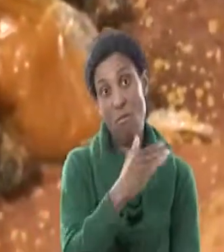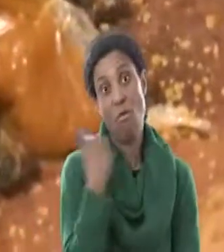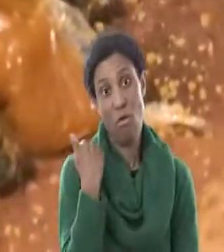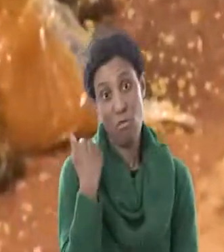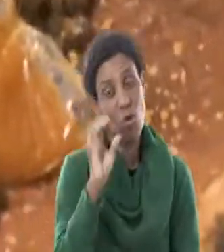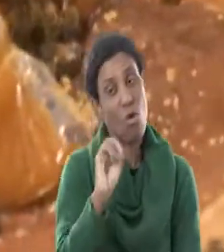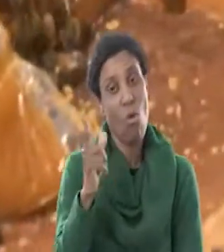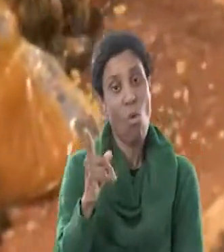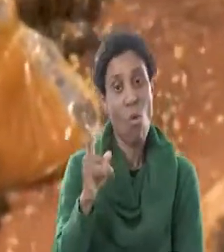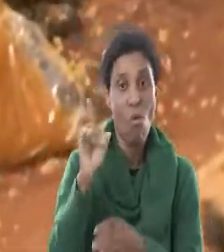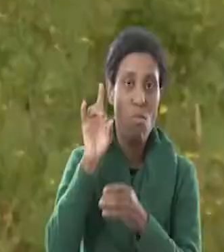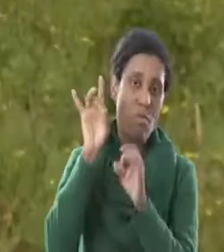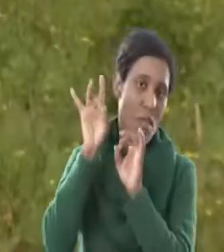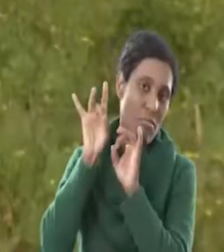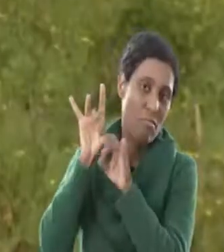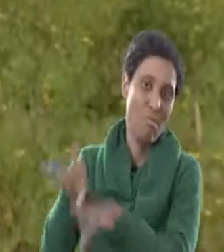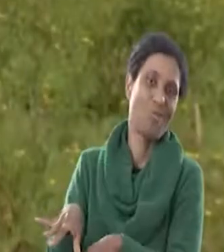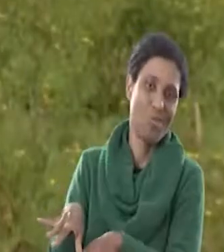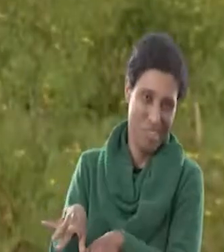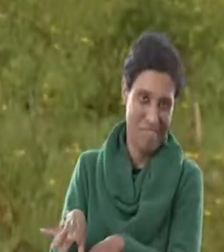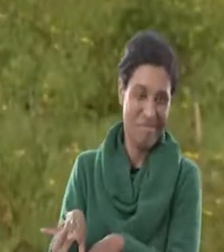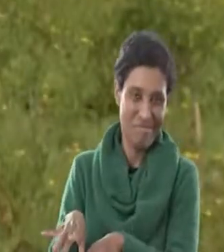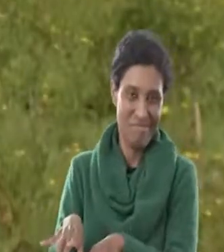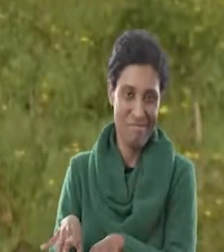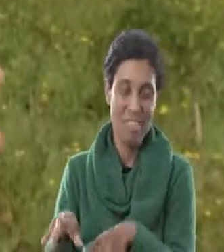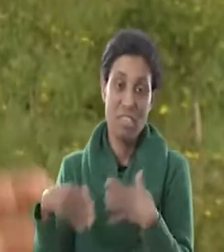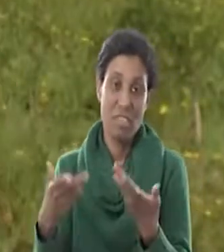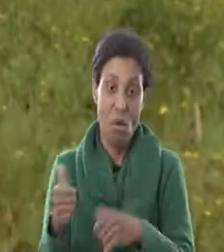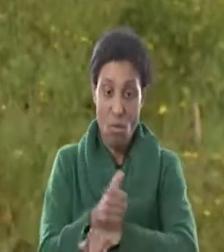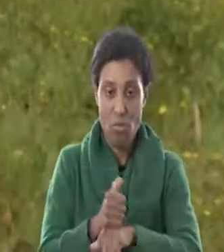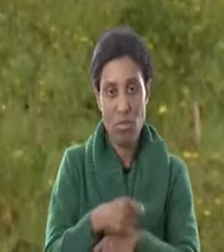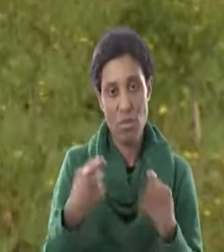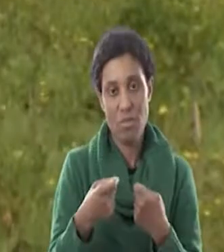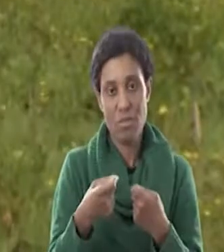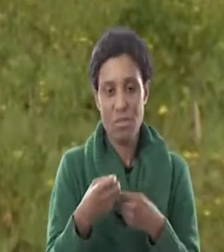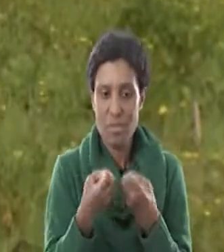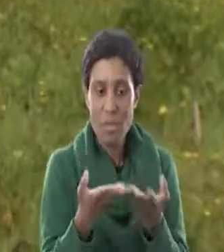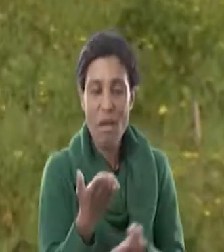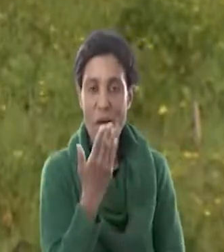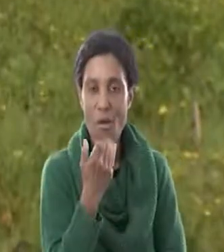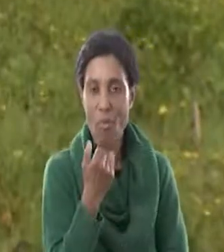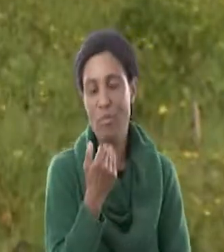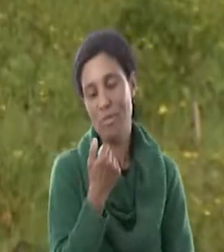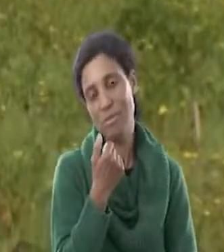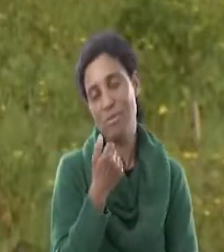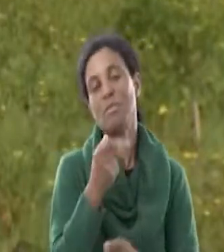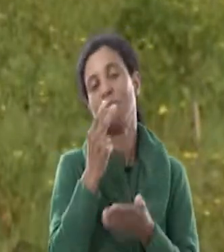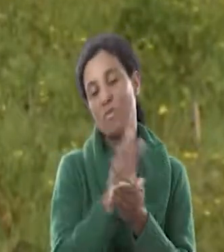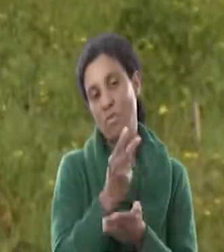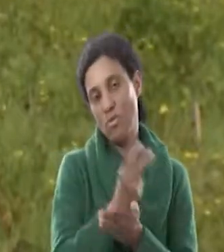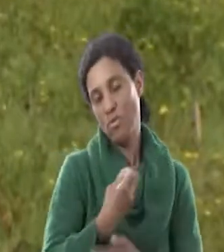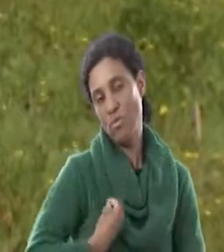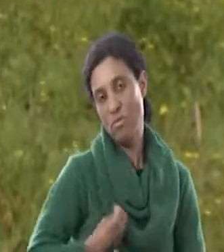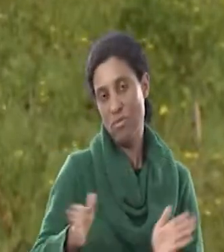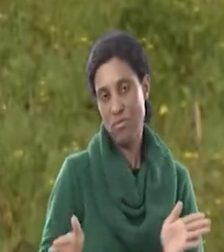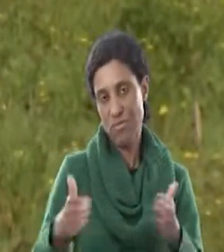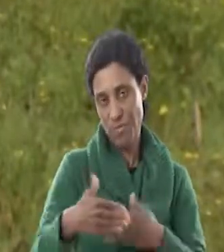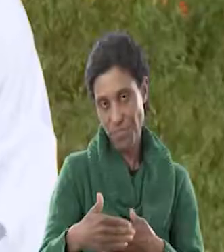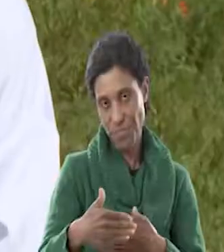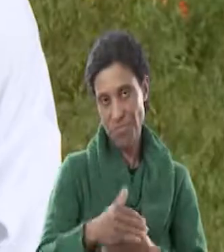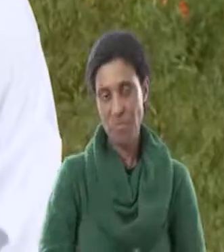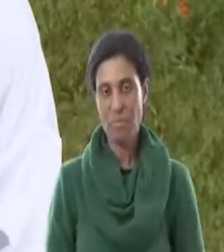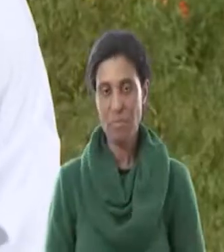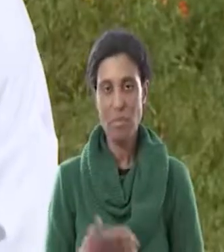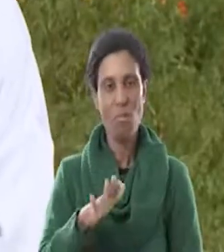de outro um alimento, ela vai abandonar a caixa e vai embora. Então, ele alimenta aquela abelha para ela continuar a se manter dentro da caixa.